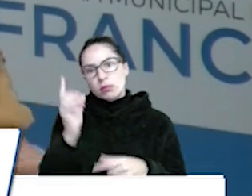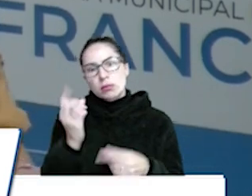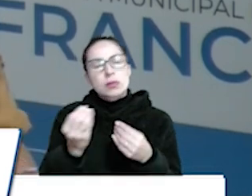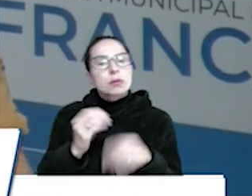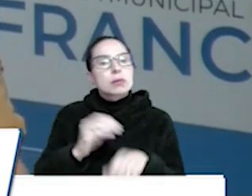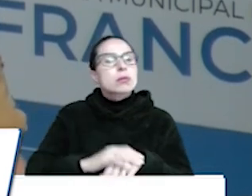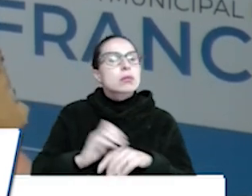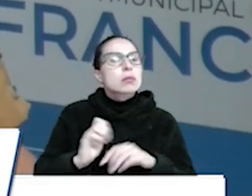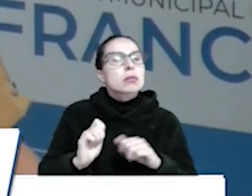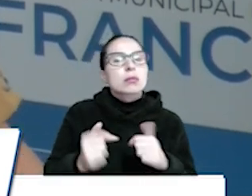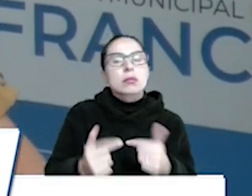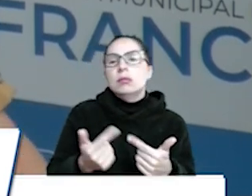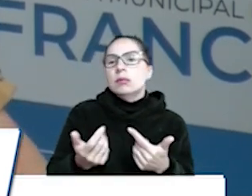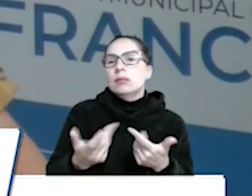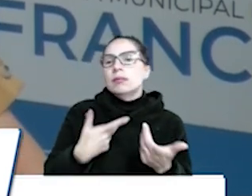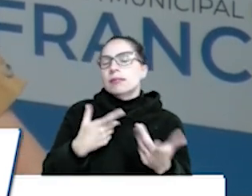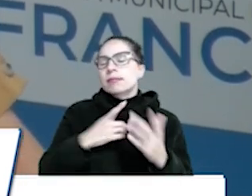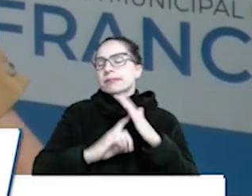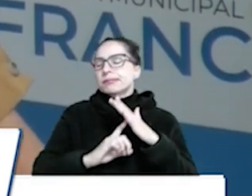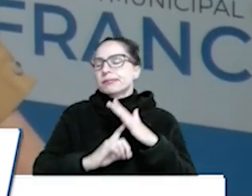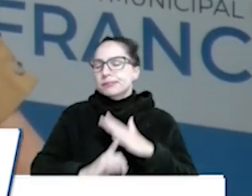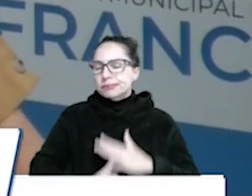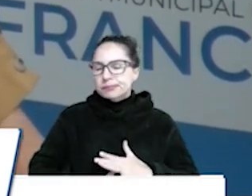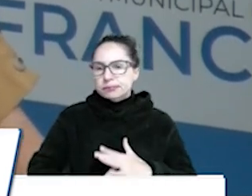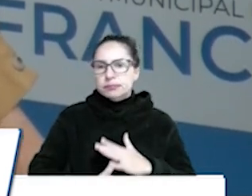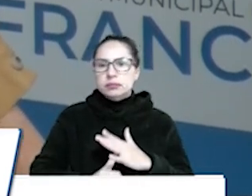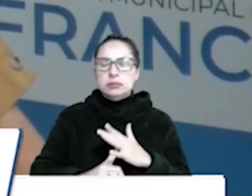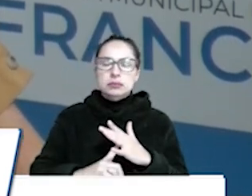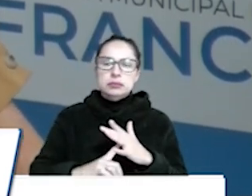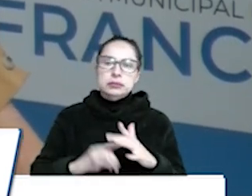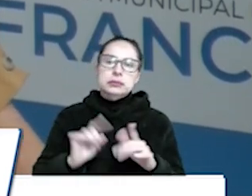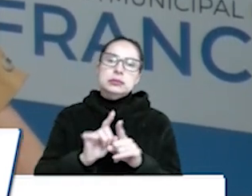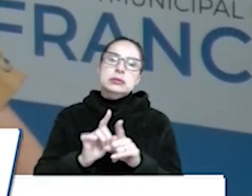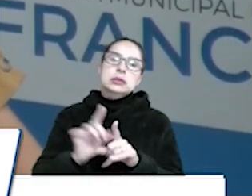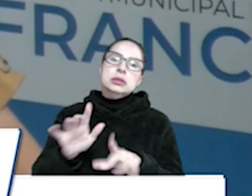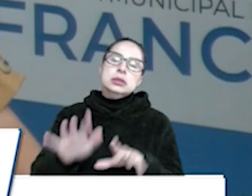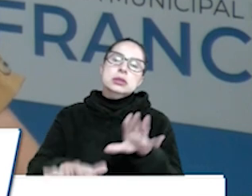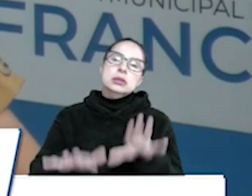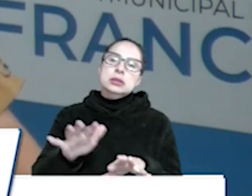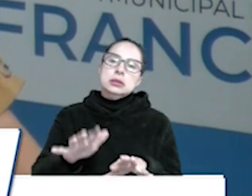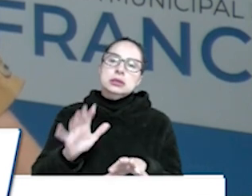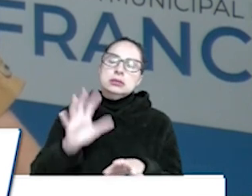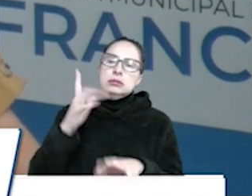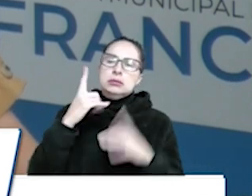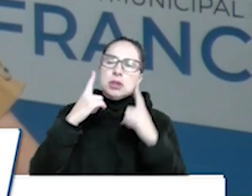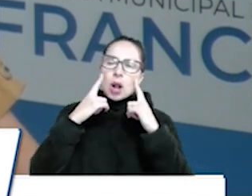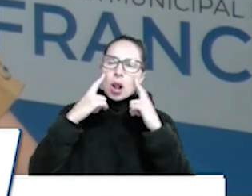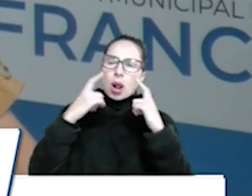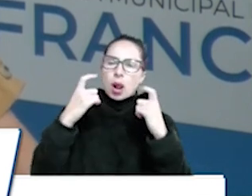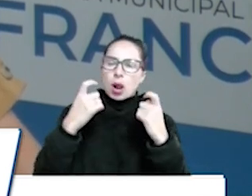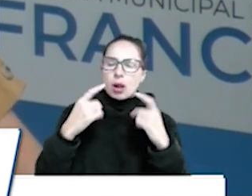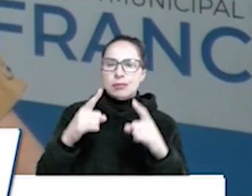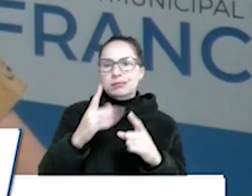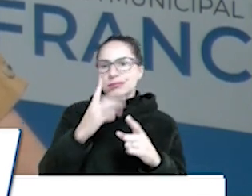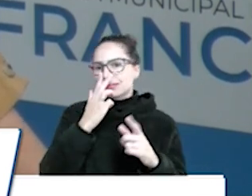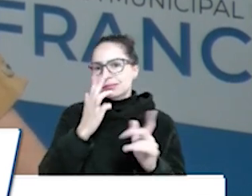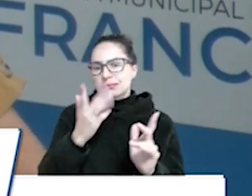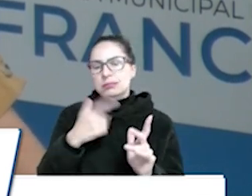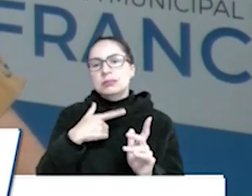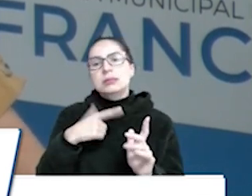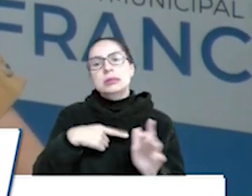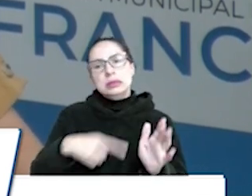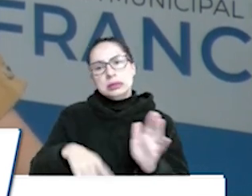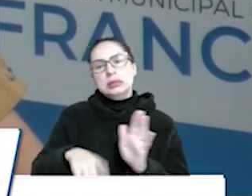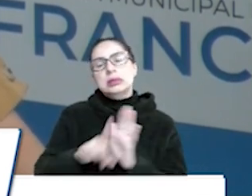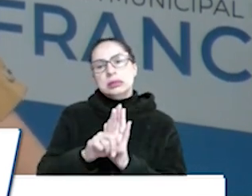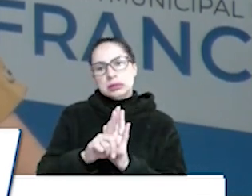eles deprimem e, enfim, muitas vezes acabam aí sendo agredidos, e fica por isso mesmo. E nós temos leis